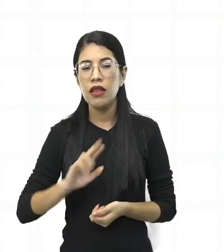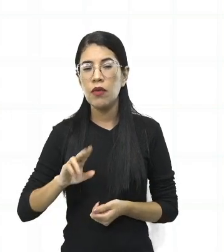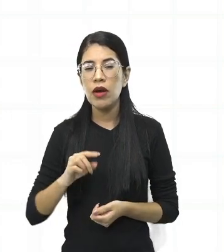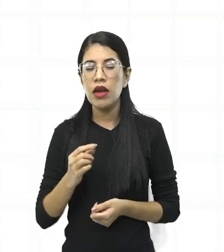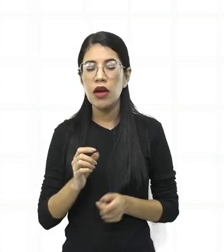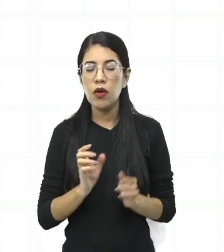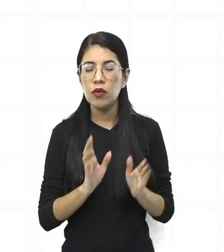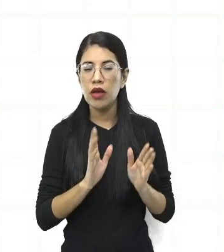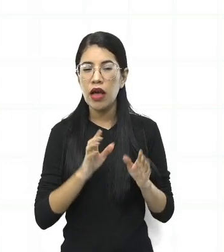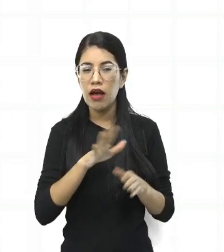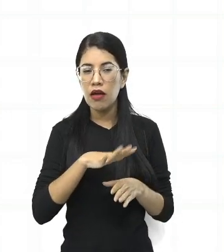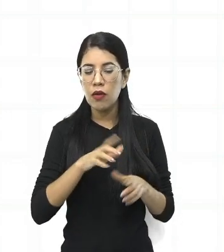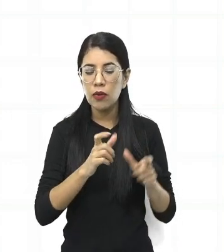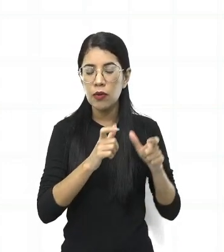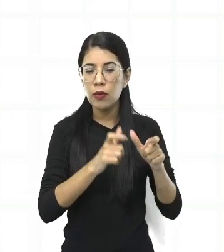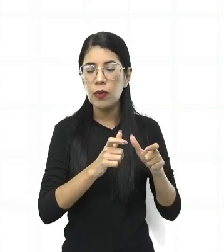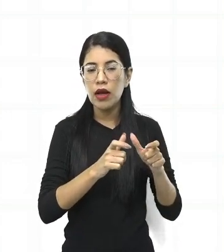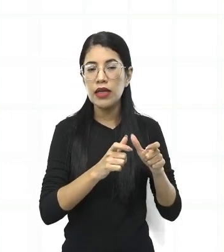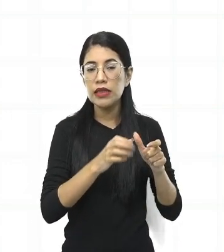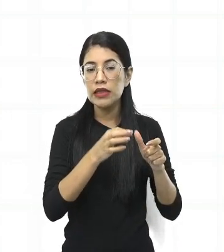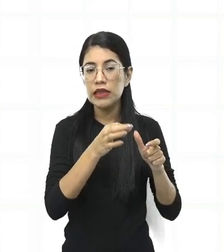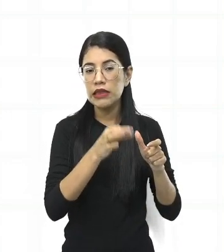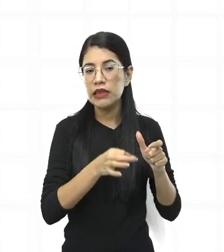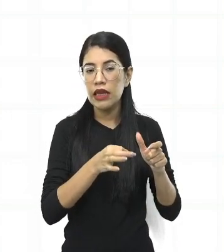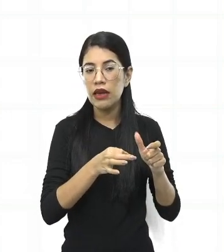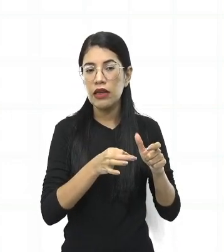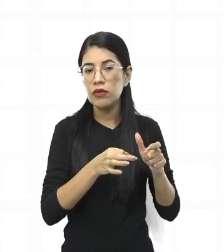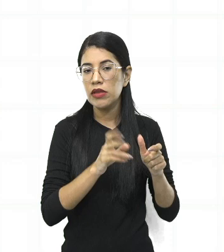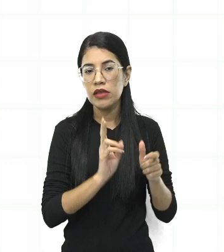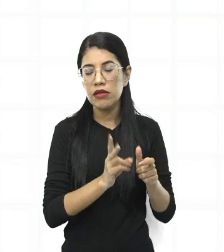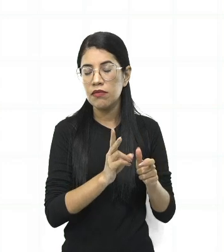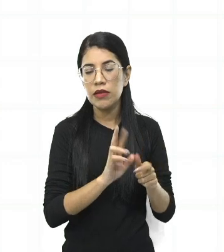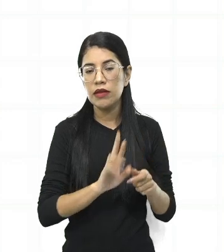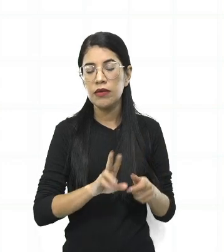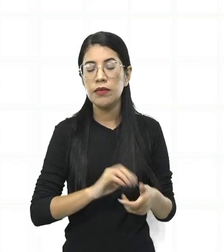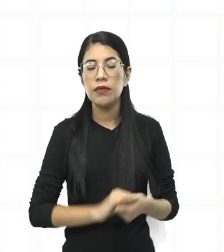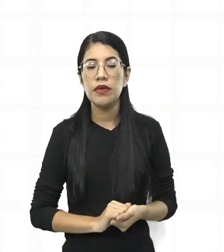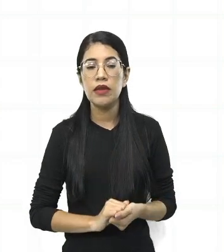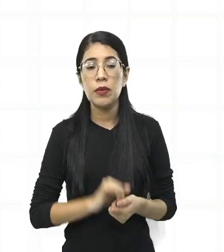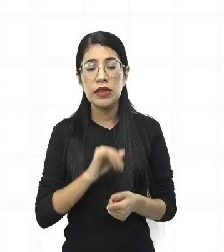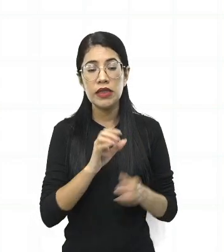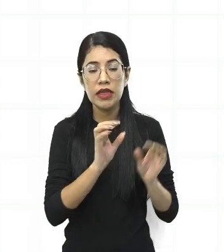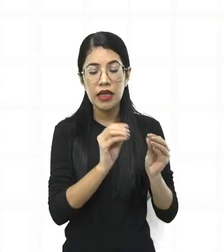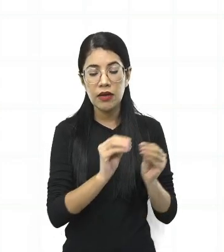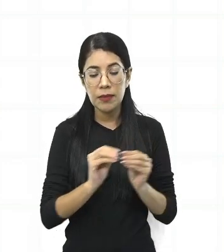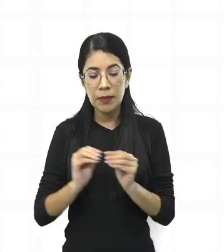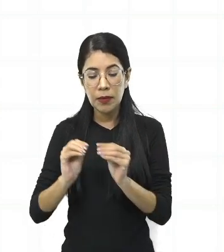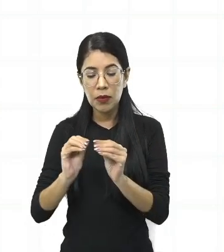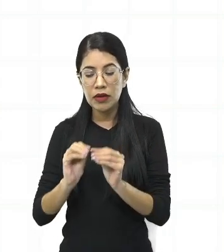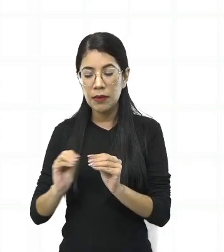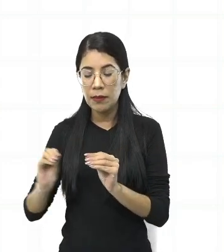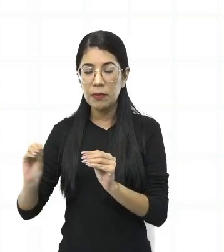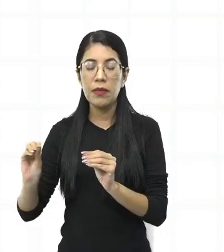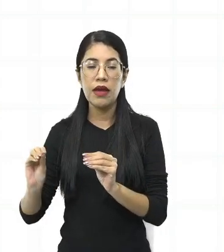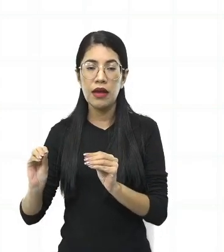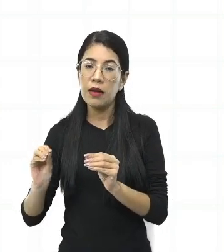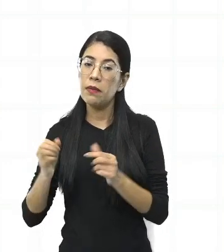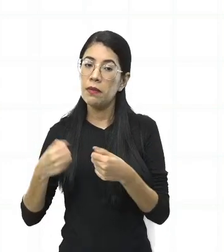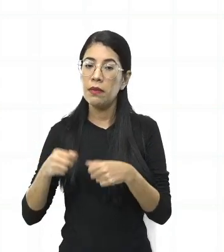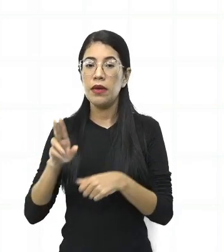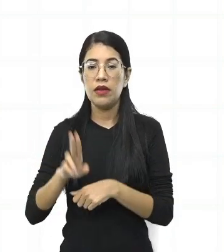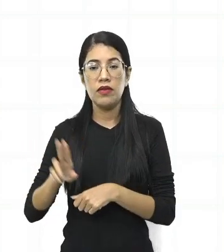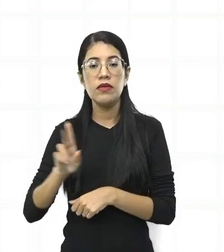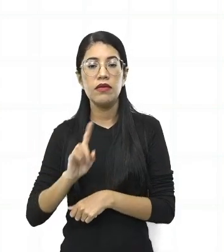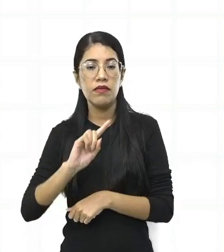que geralmente onde ele deveria estar, né? Então, quando ele sai do lugar dele, nós vamos ter que utilizar